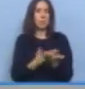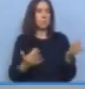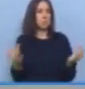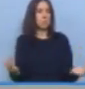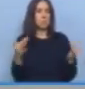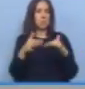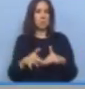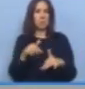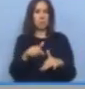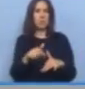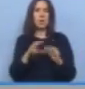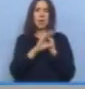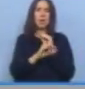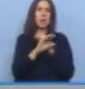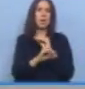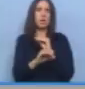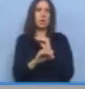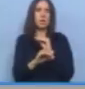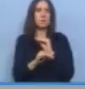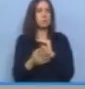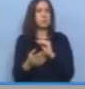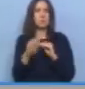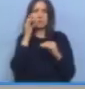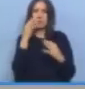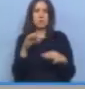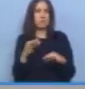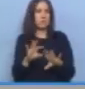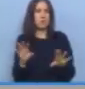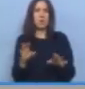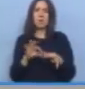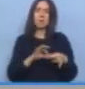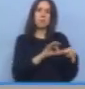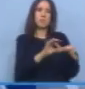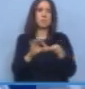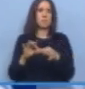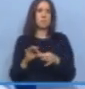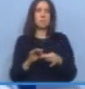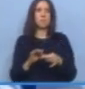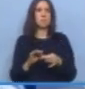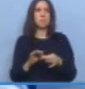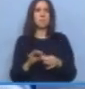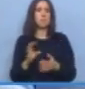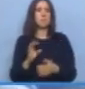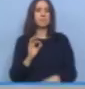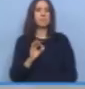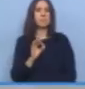vez, numa conversa informal e fraterna, sem grandes